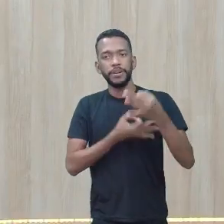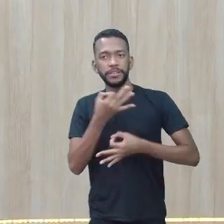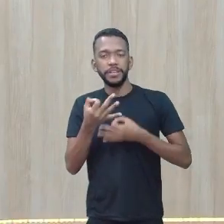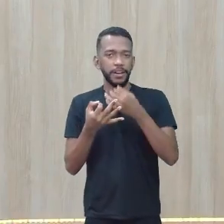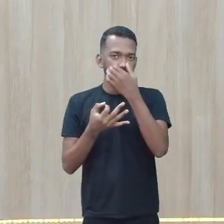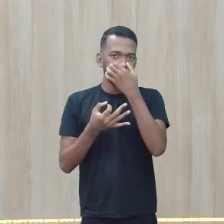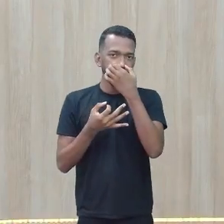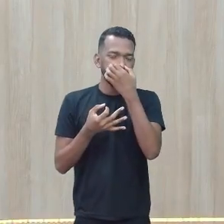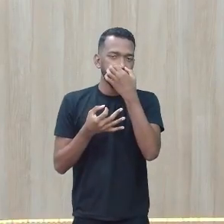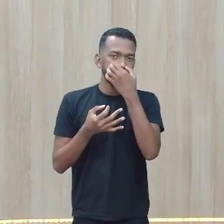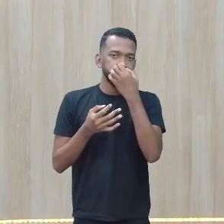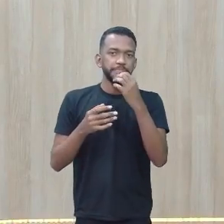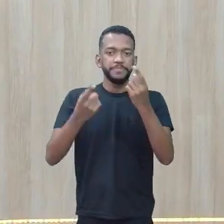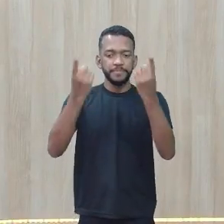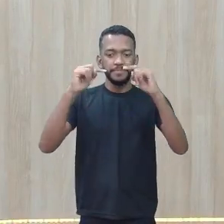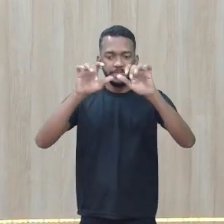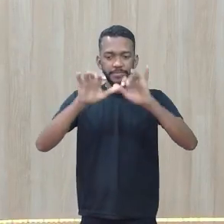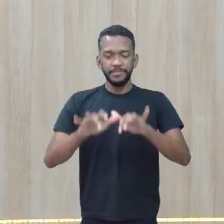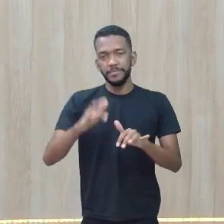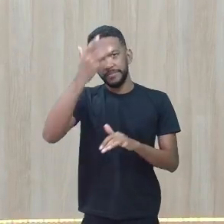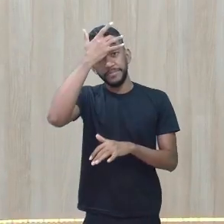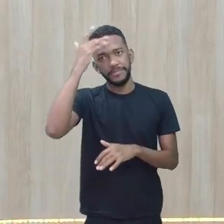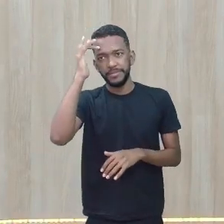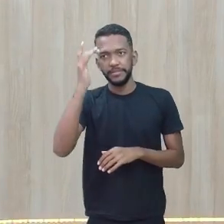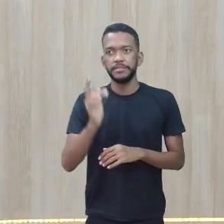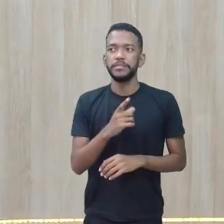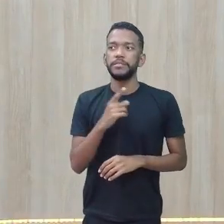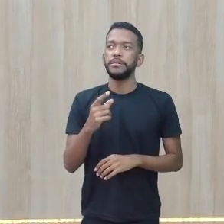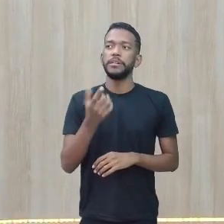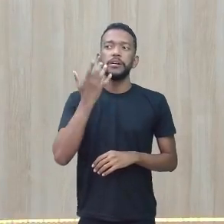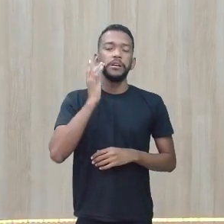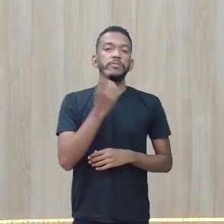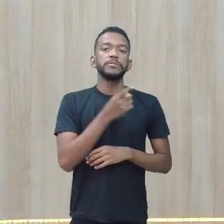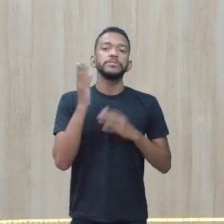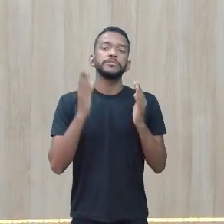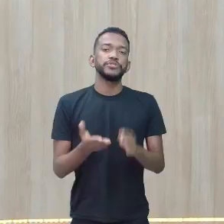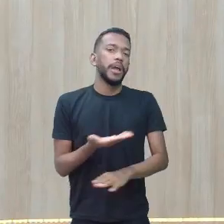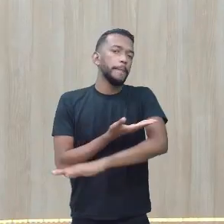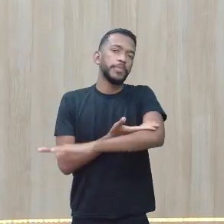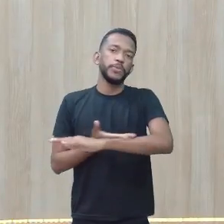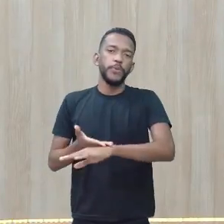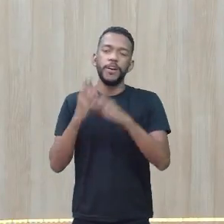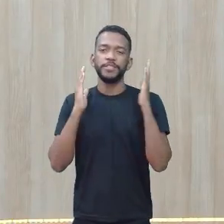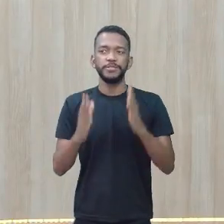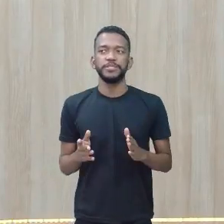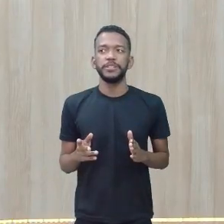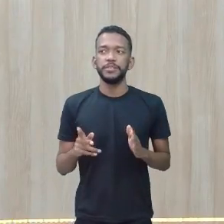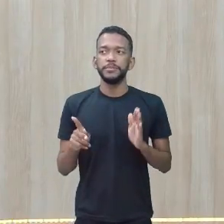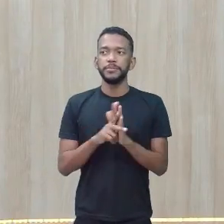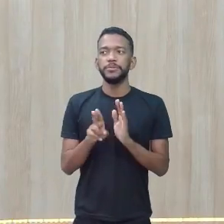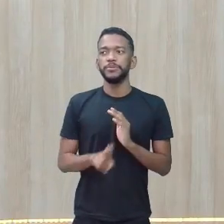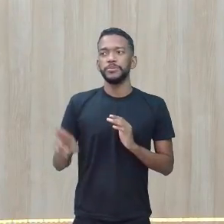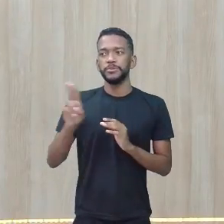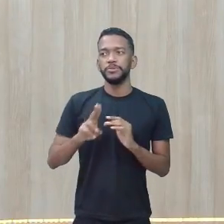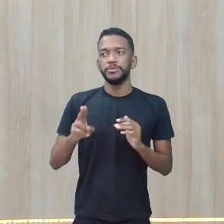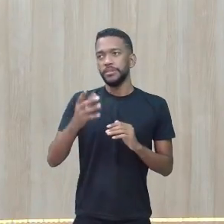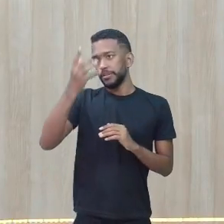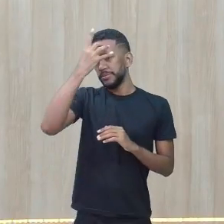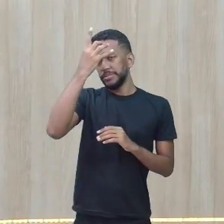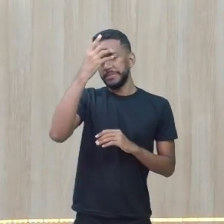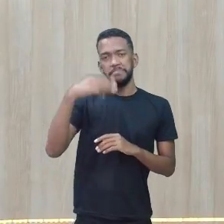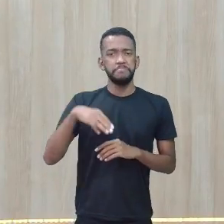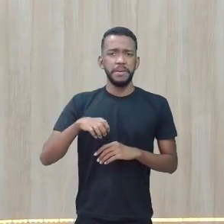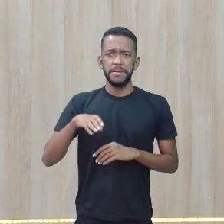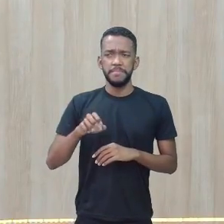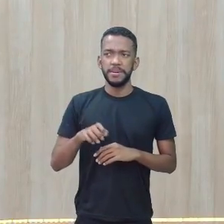alguma coisa num post de alguém. Eu tenho certeza que você já está bem habituado a usar inconscientemente o meme. Mas